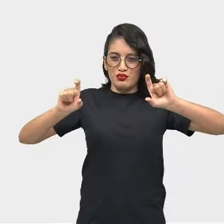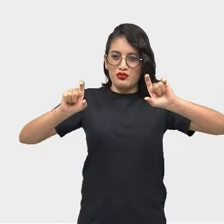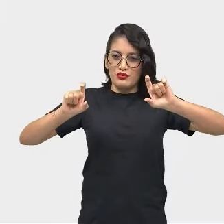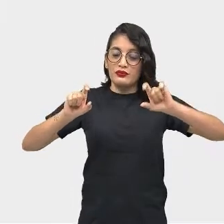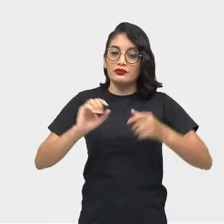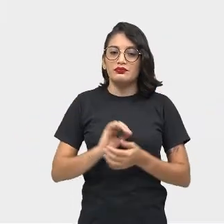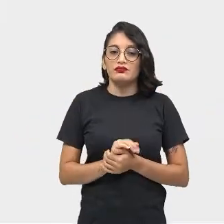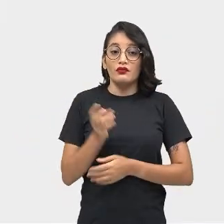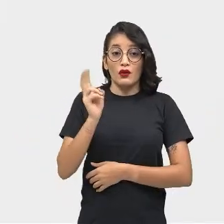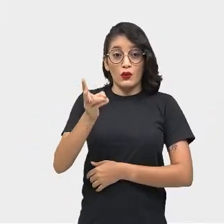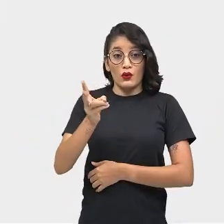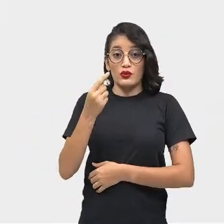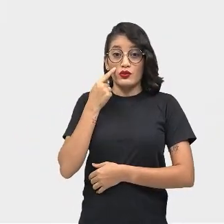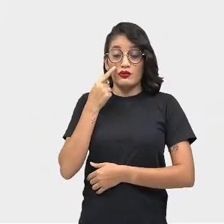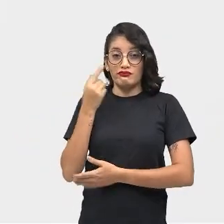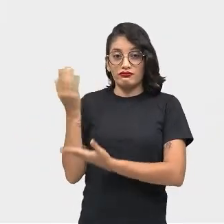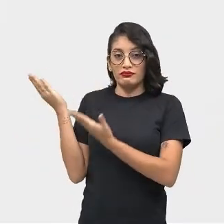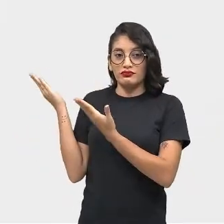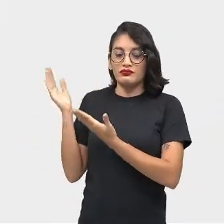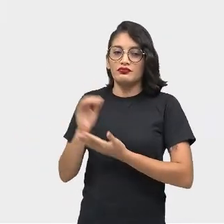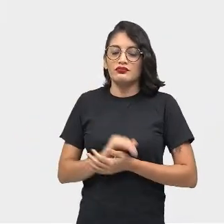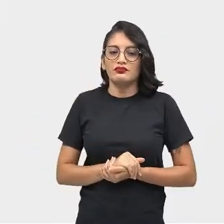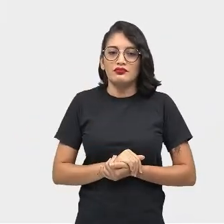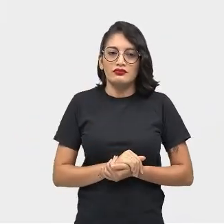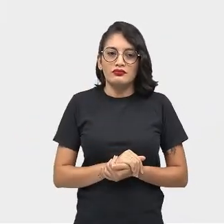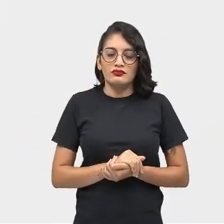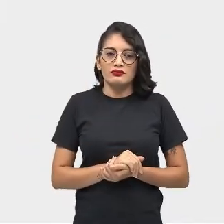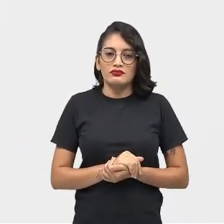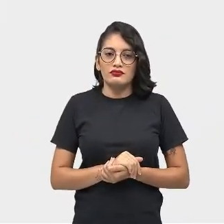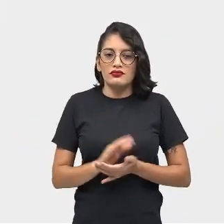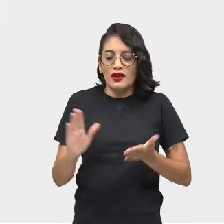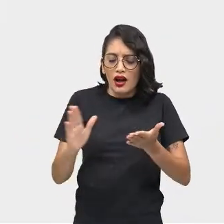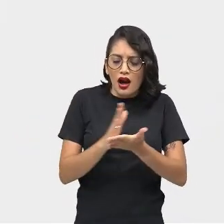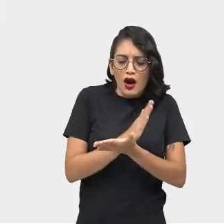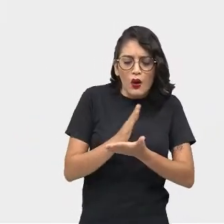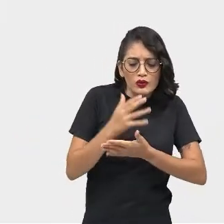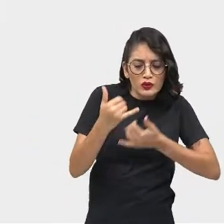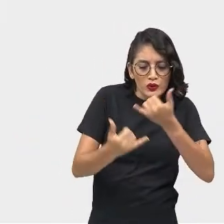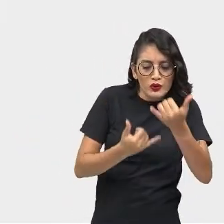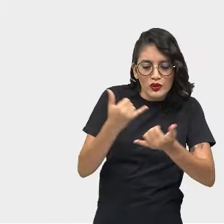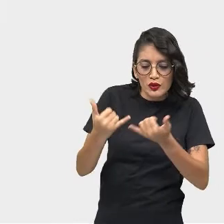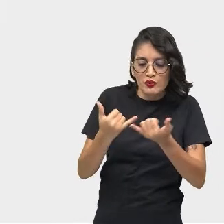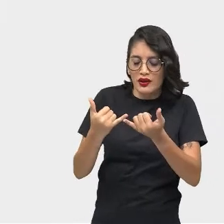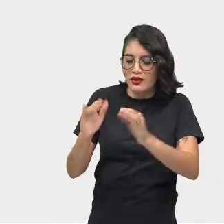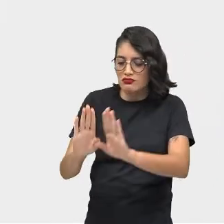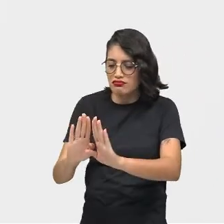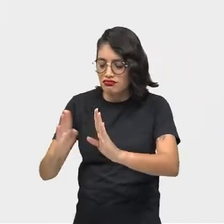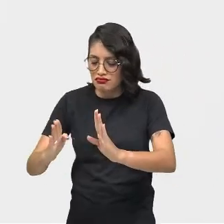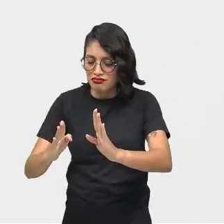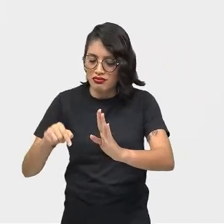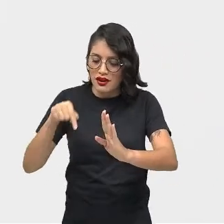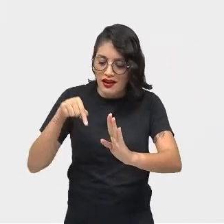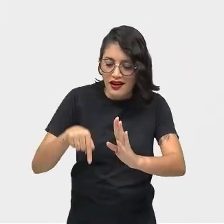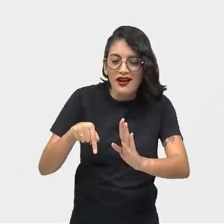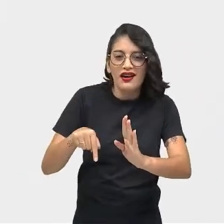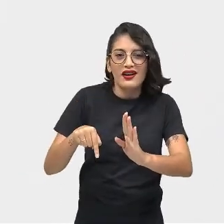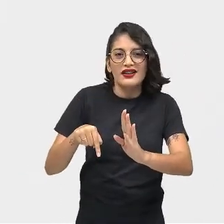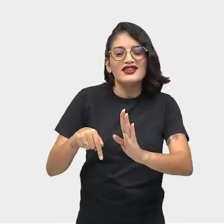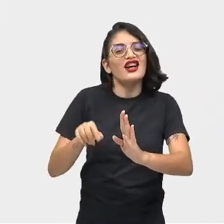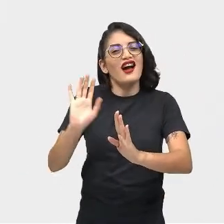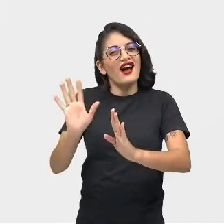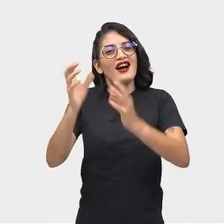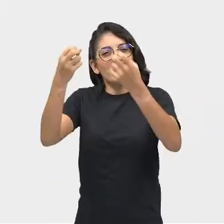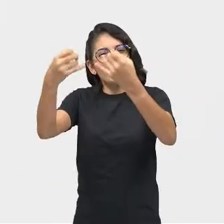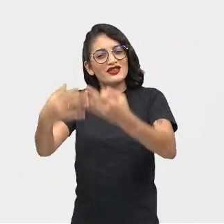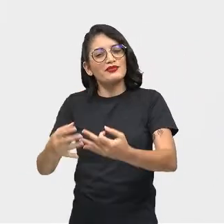olha a continuidade, o que nós temos aqui, ó. Algum brinquedo novo à minha porta. Isso já diz muito da